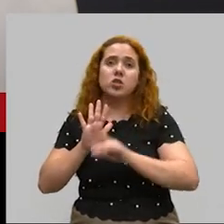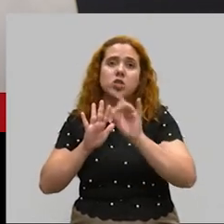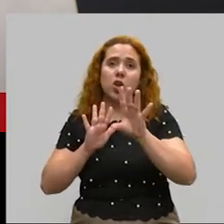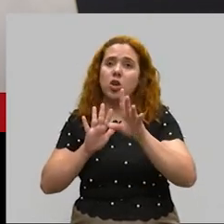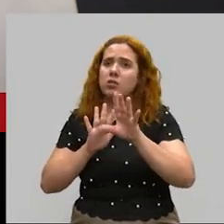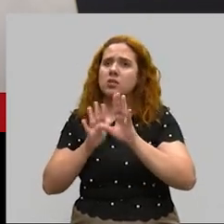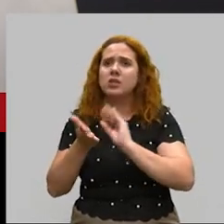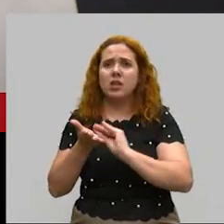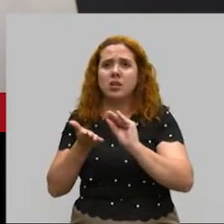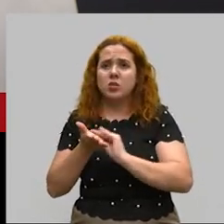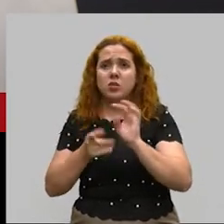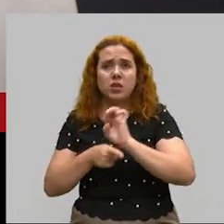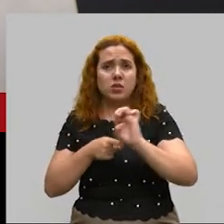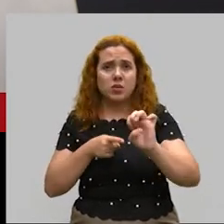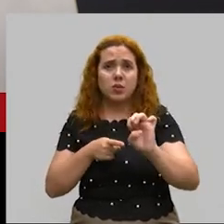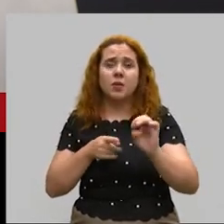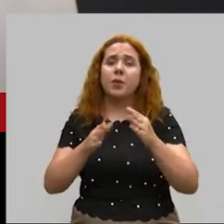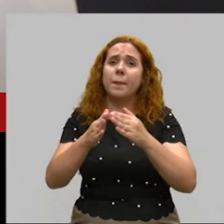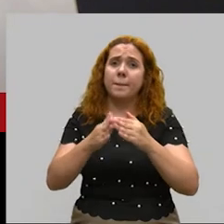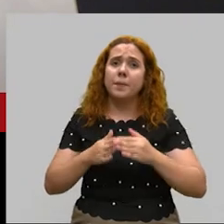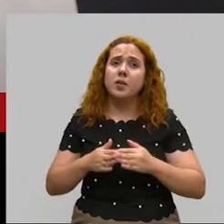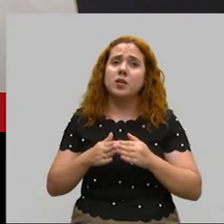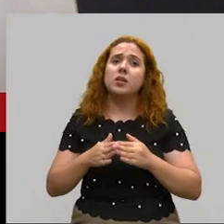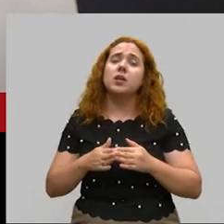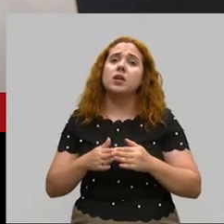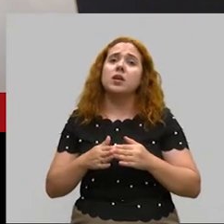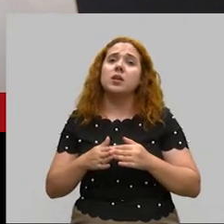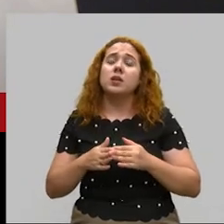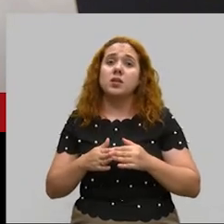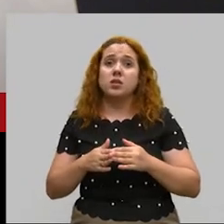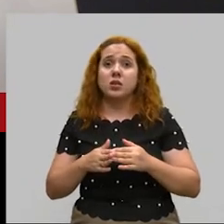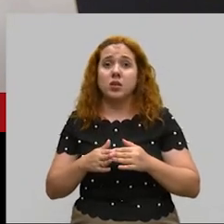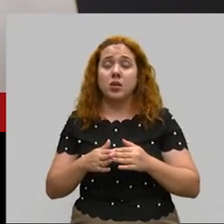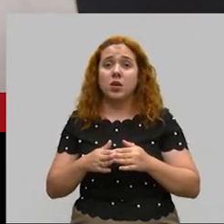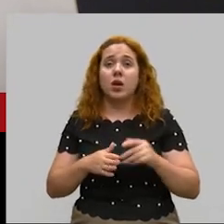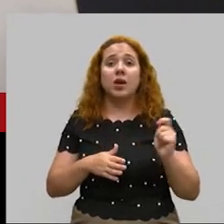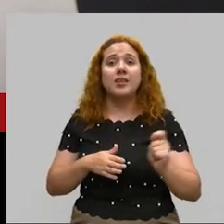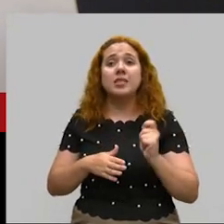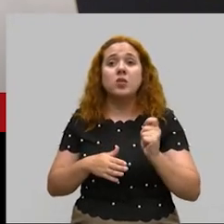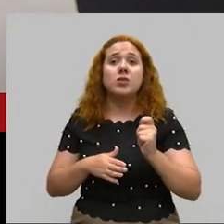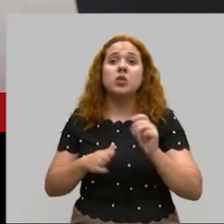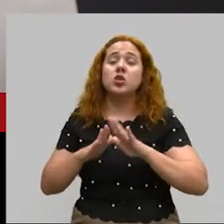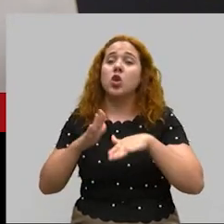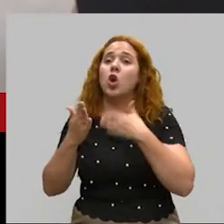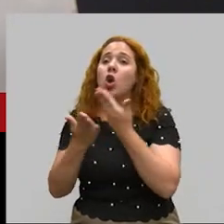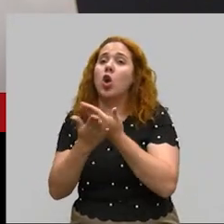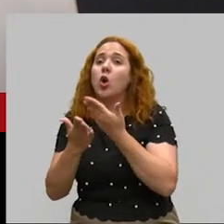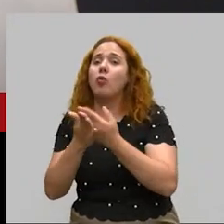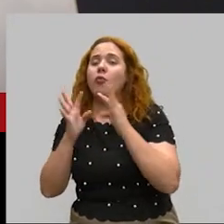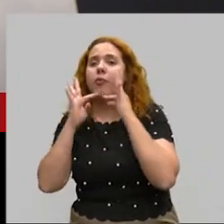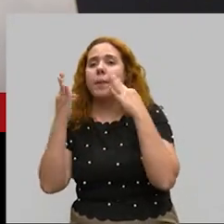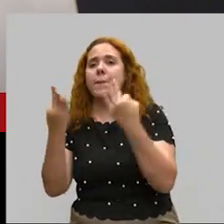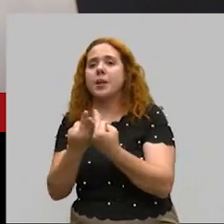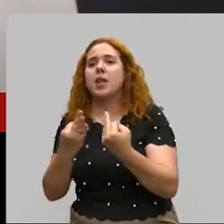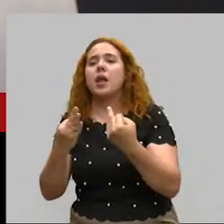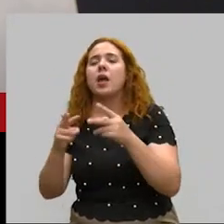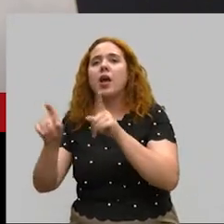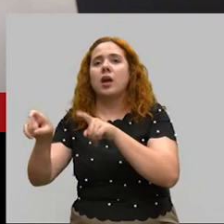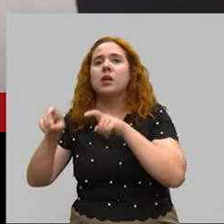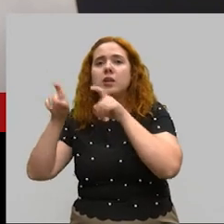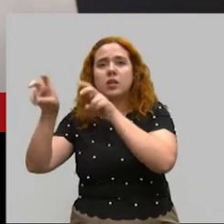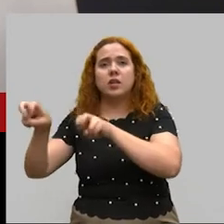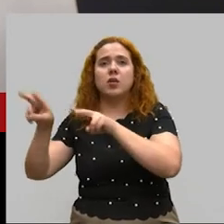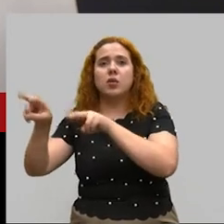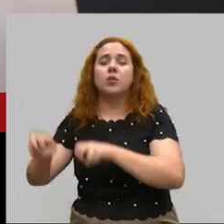secretaria de estado não também vou propor a diligência para a Associação das escolas família agrícola que em nome de todas as escolas